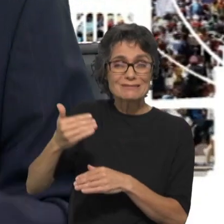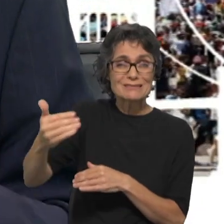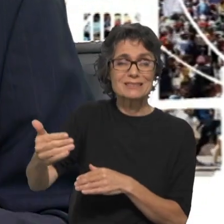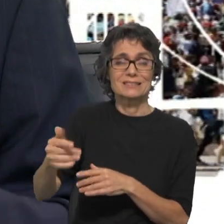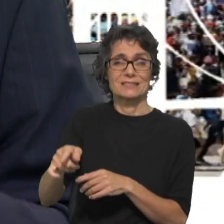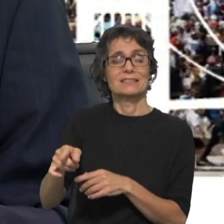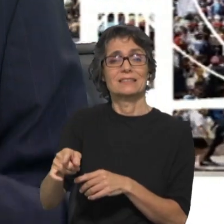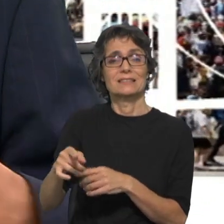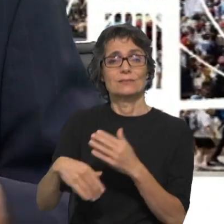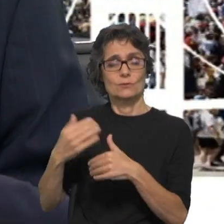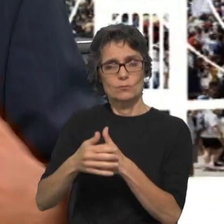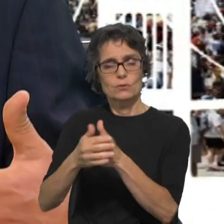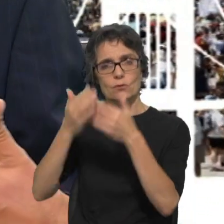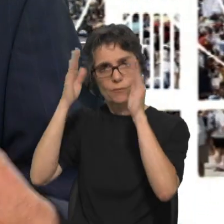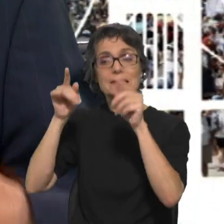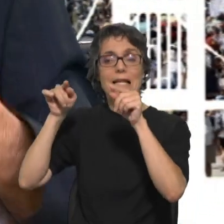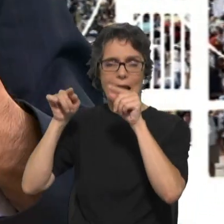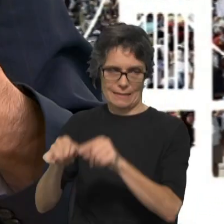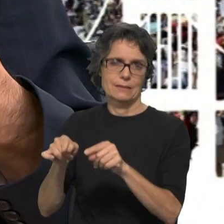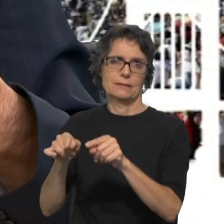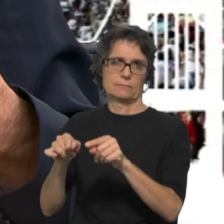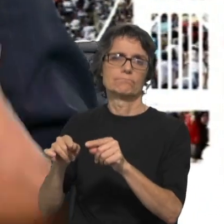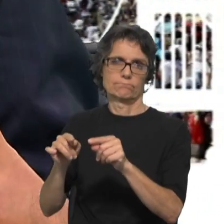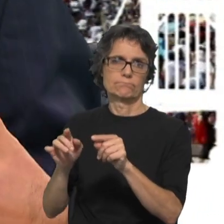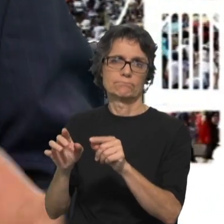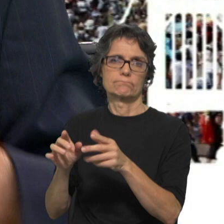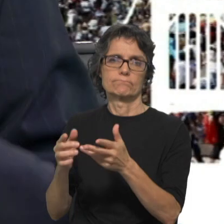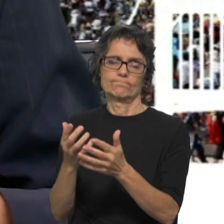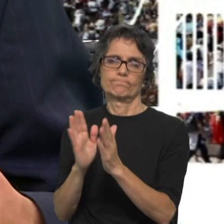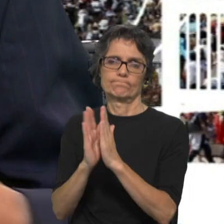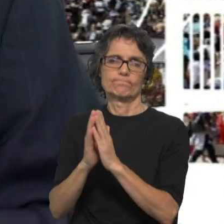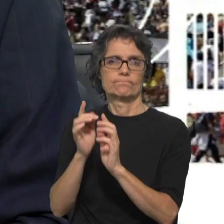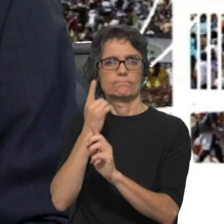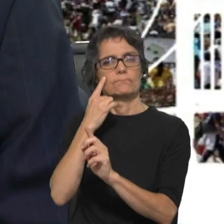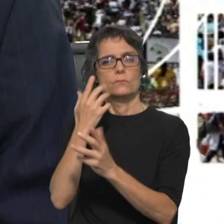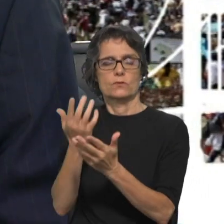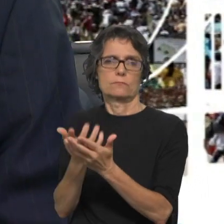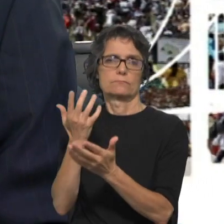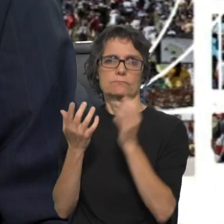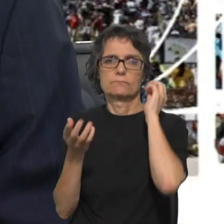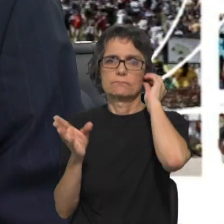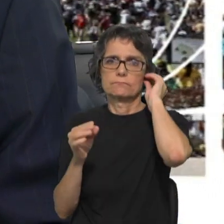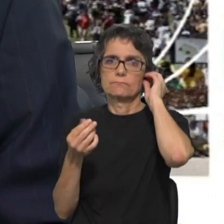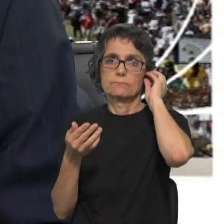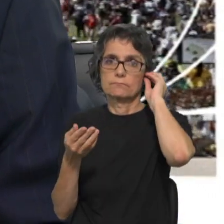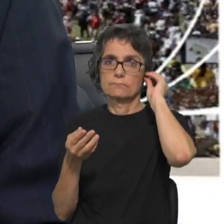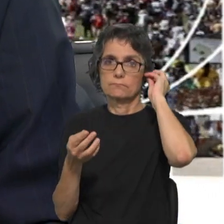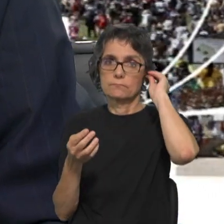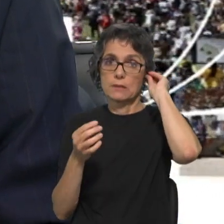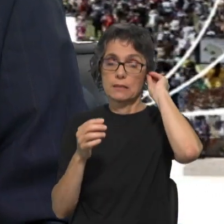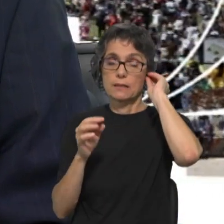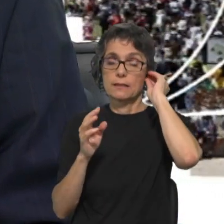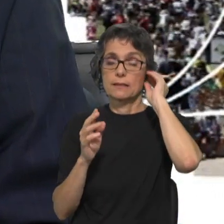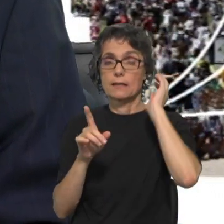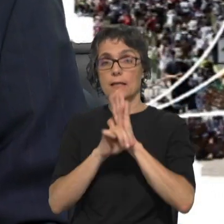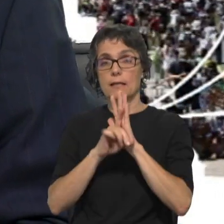processo democrático, é que nós temos um Estado em que, não só na Constituição, mas como designadamente na Lei da Liberdade Religiosa de 2001,